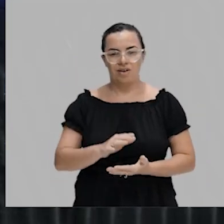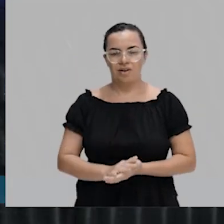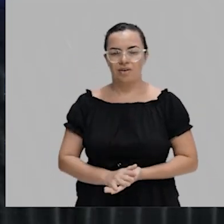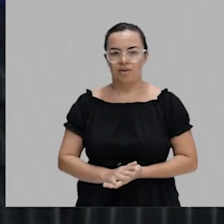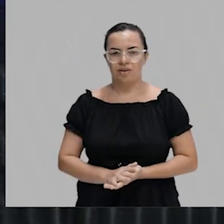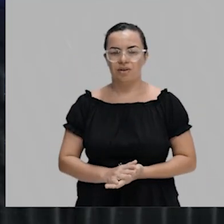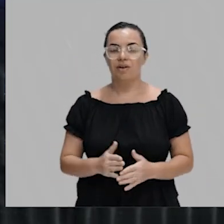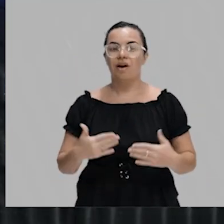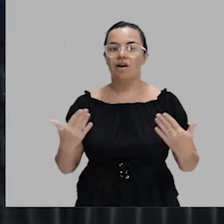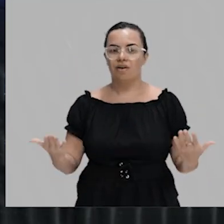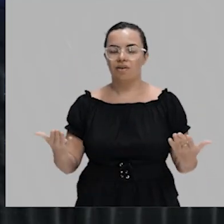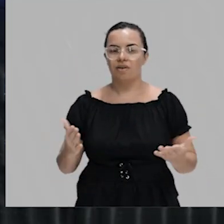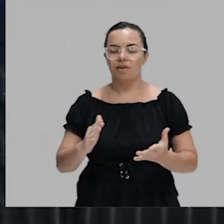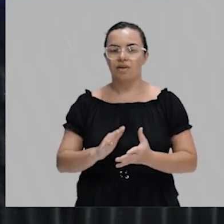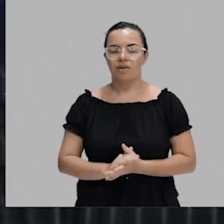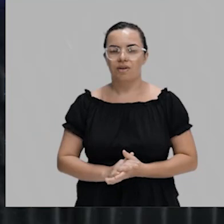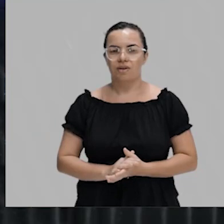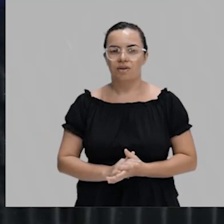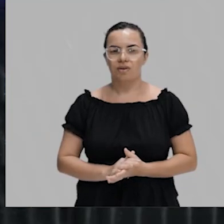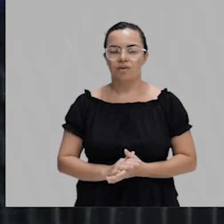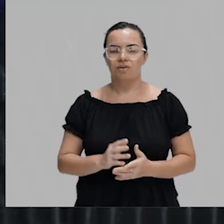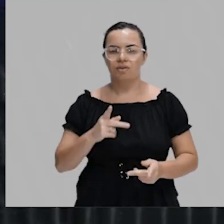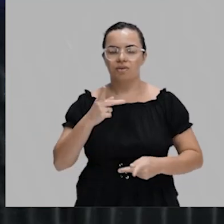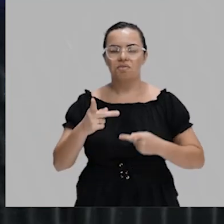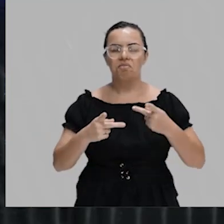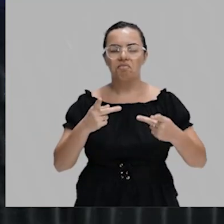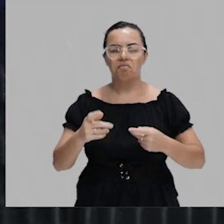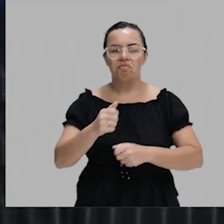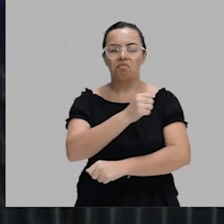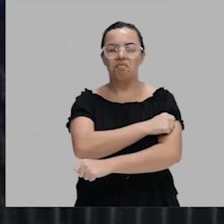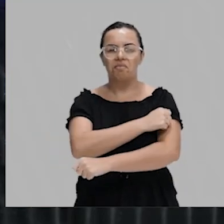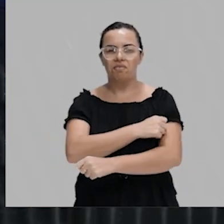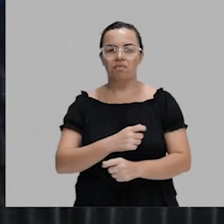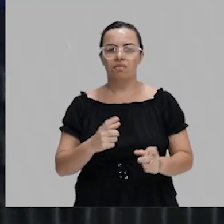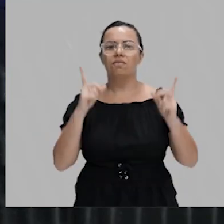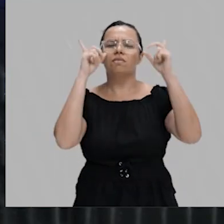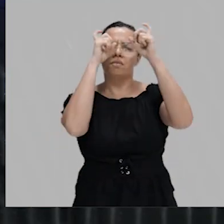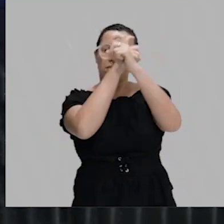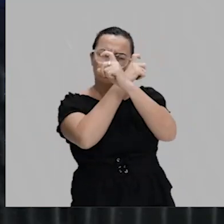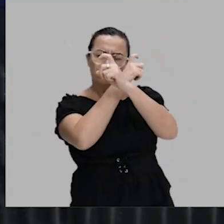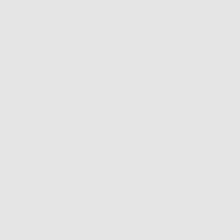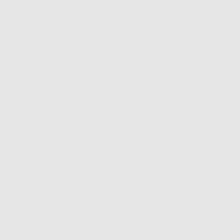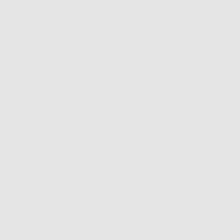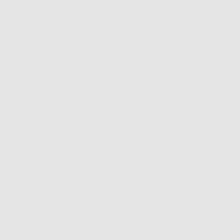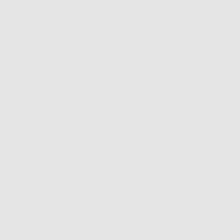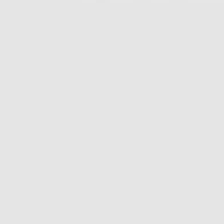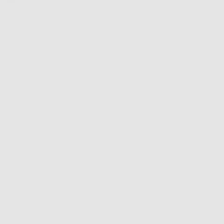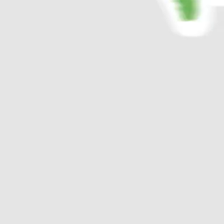Então, minha gente, o que vocês me dizem, chuchus? Compliquei?